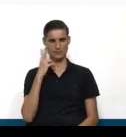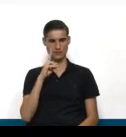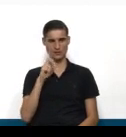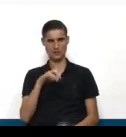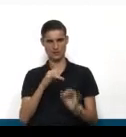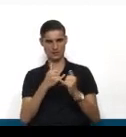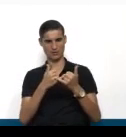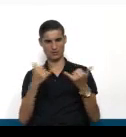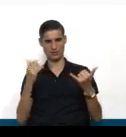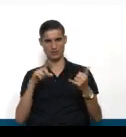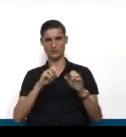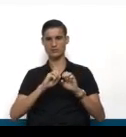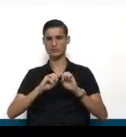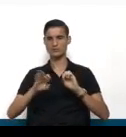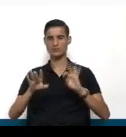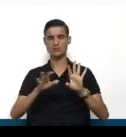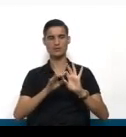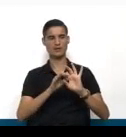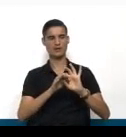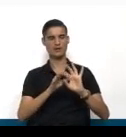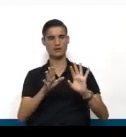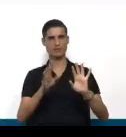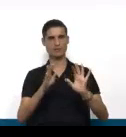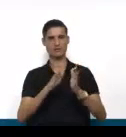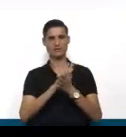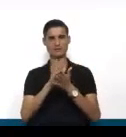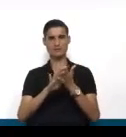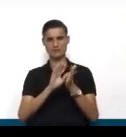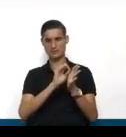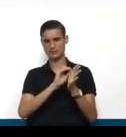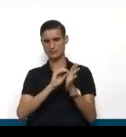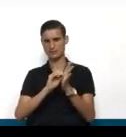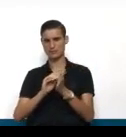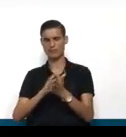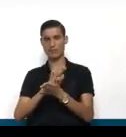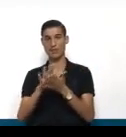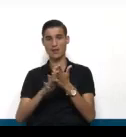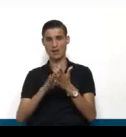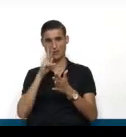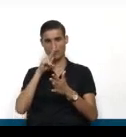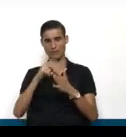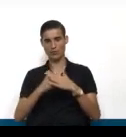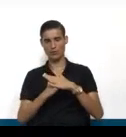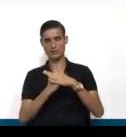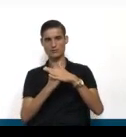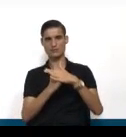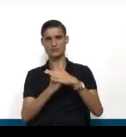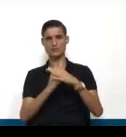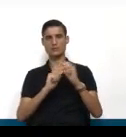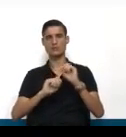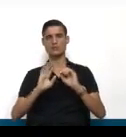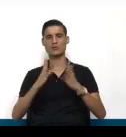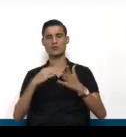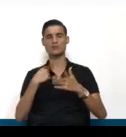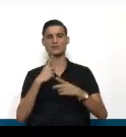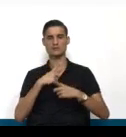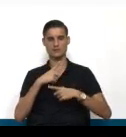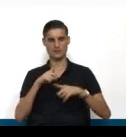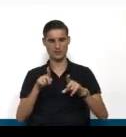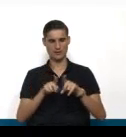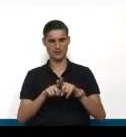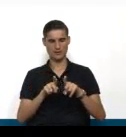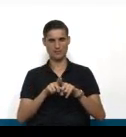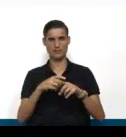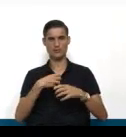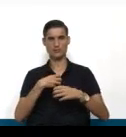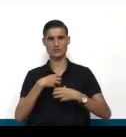que a corda é solta, sem aplicação de nenhuma força, ou seja, nós também temos a